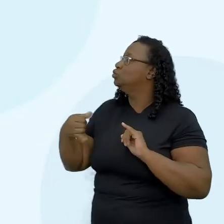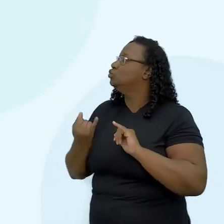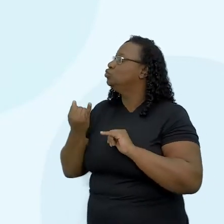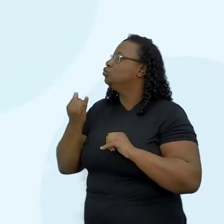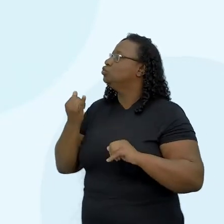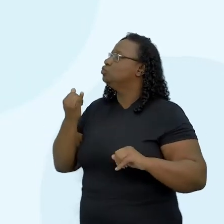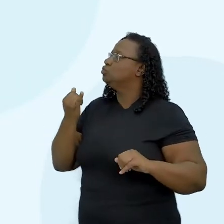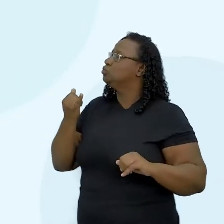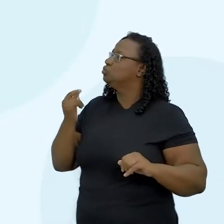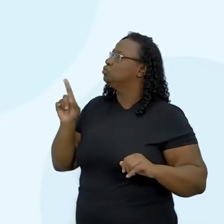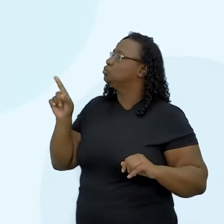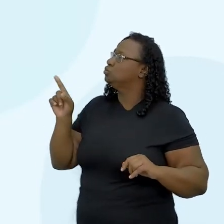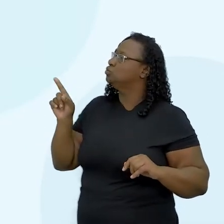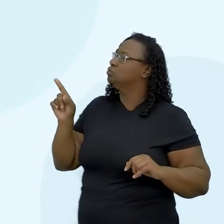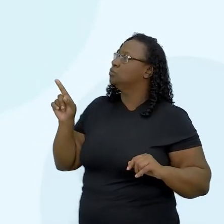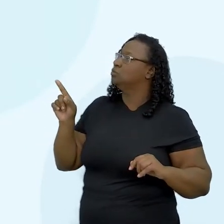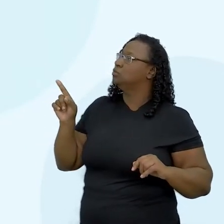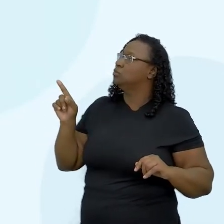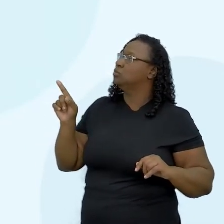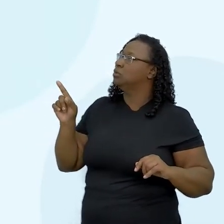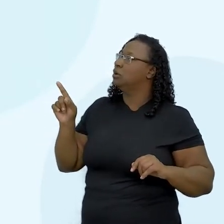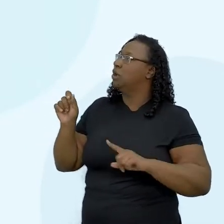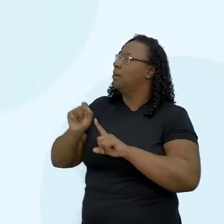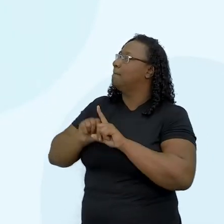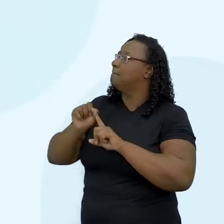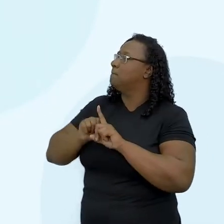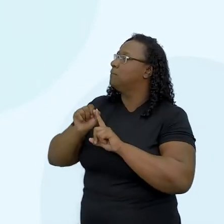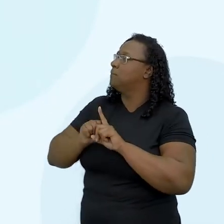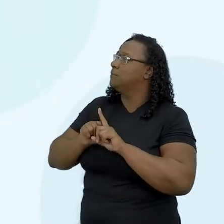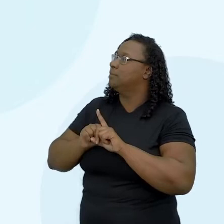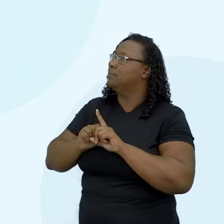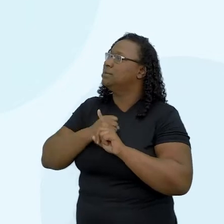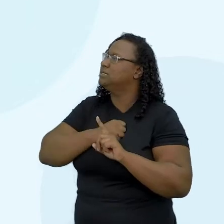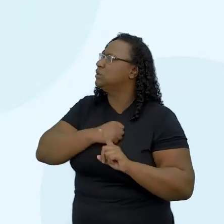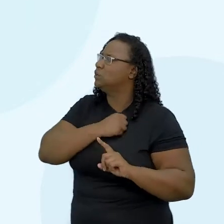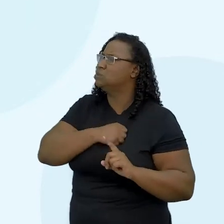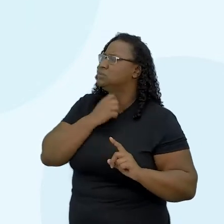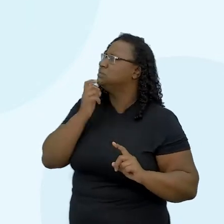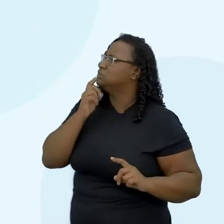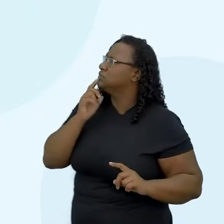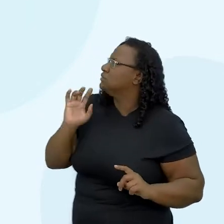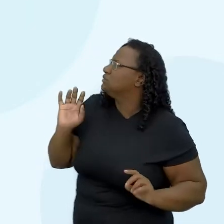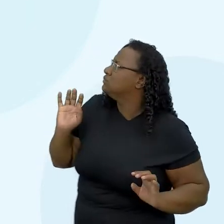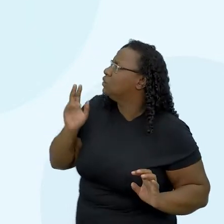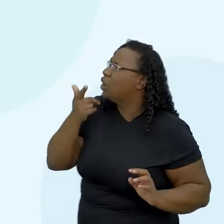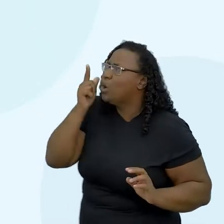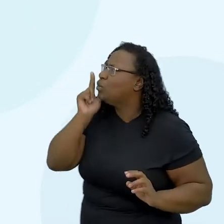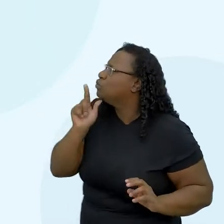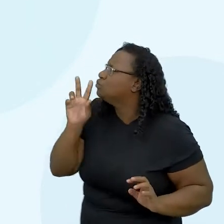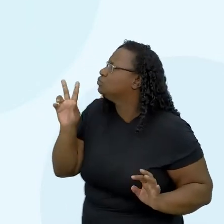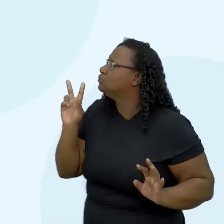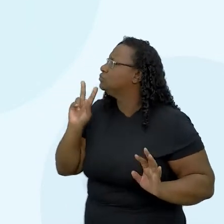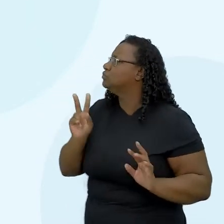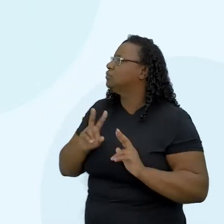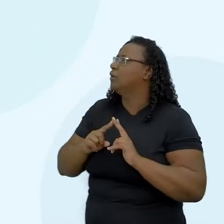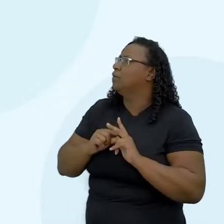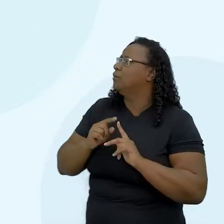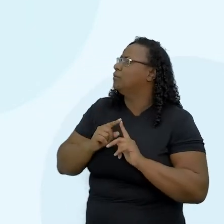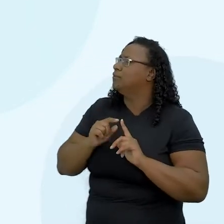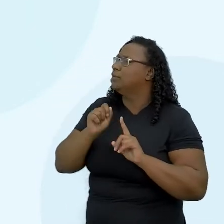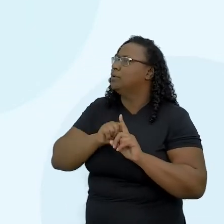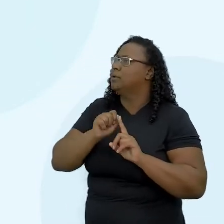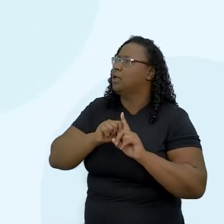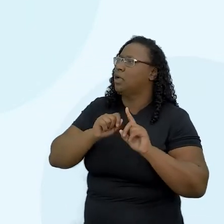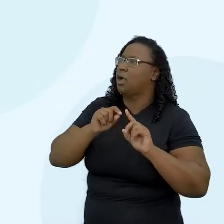julho, no mês de agosto, é 2021 ali, né? Agosto. Eu não consigo enxergar os meses, não. No mês de agosto teve um pico, né? Teve um pico. Teve um